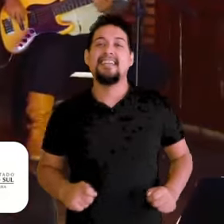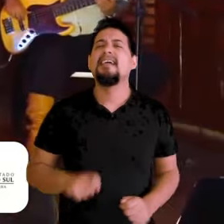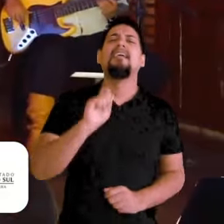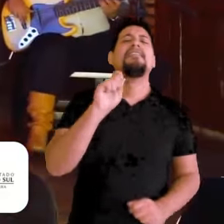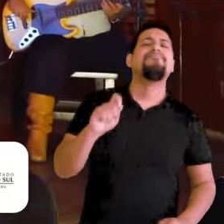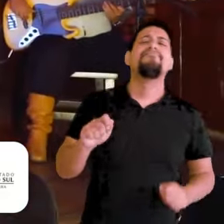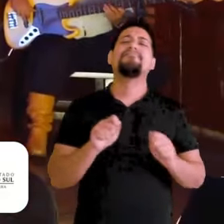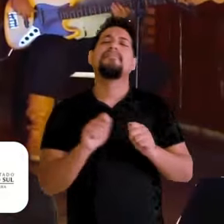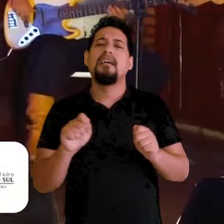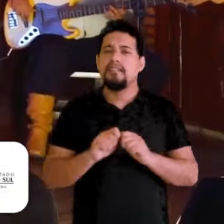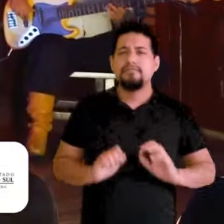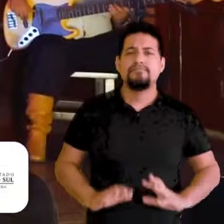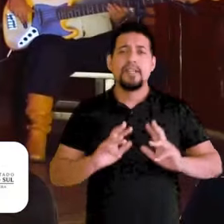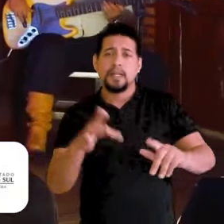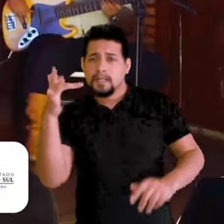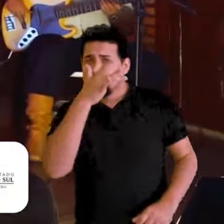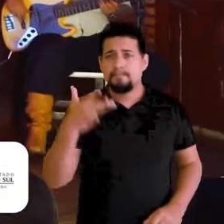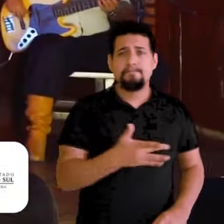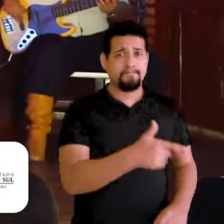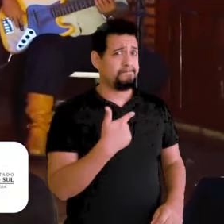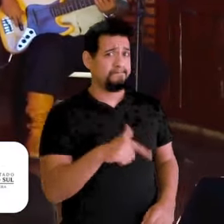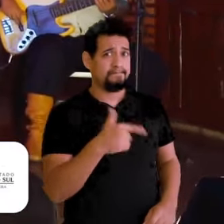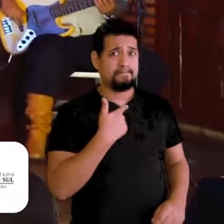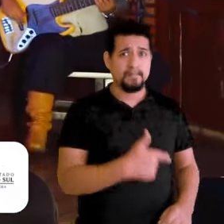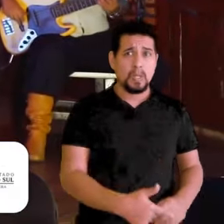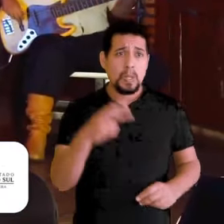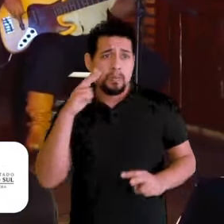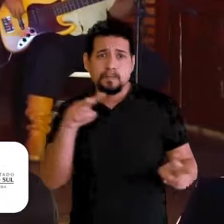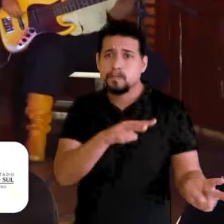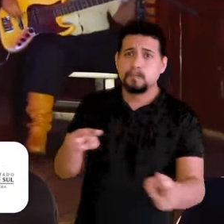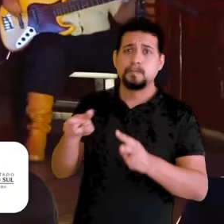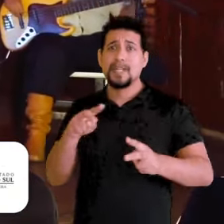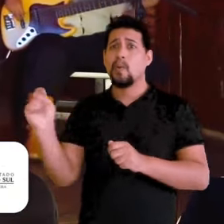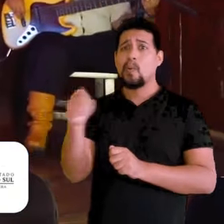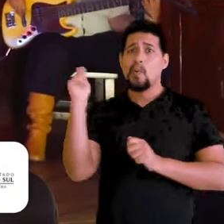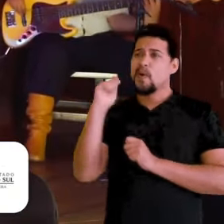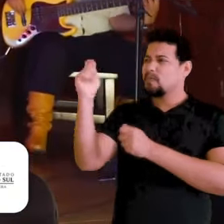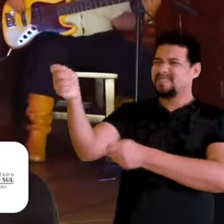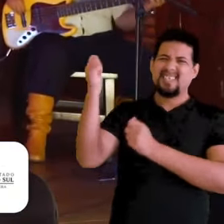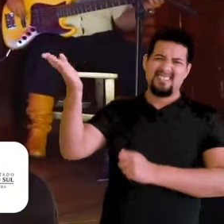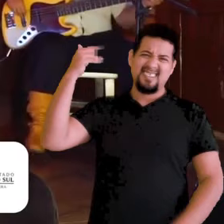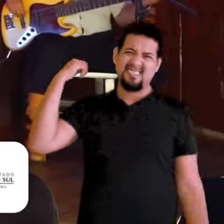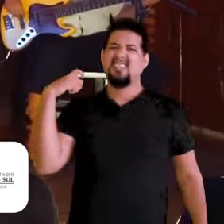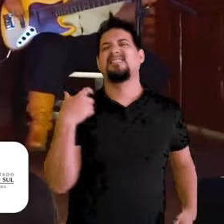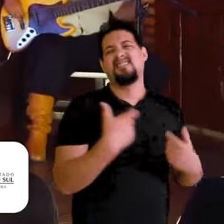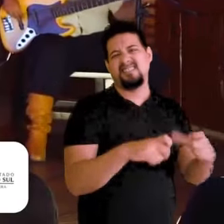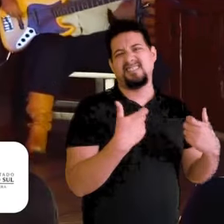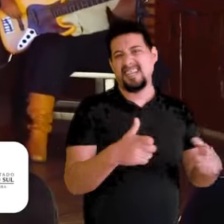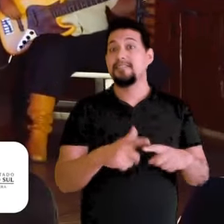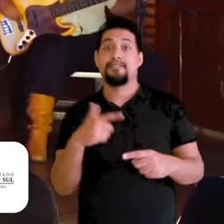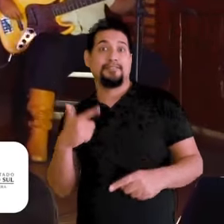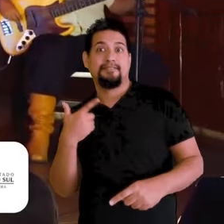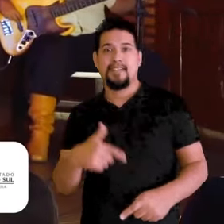O que seria dos ginetes sem tropilhas aporreadas? Rodeio não tinha graça sem